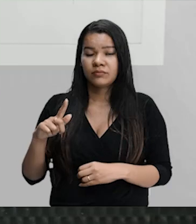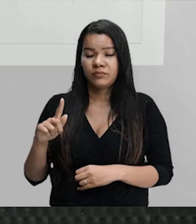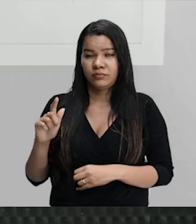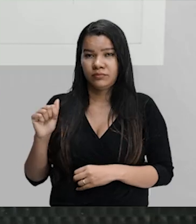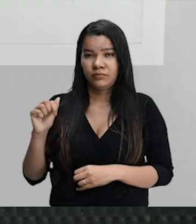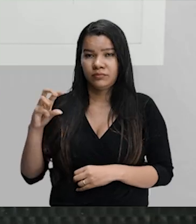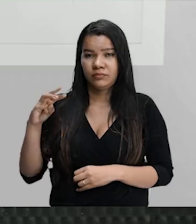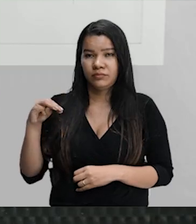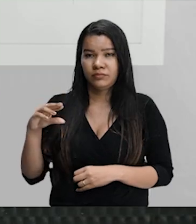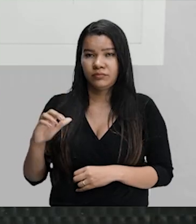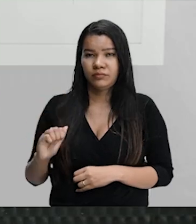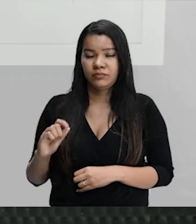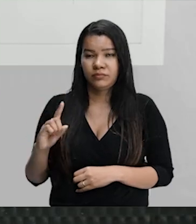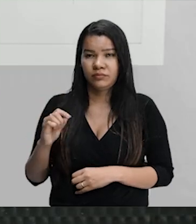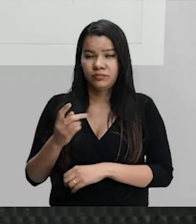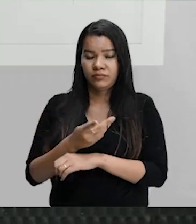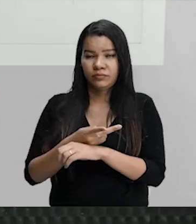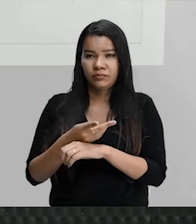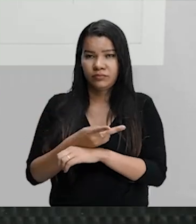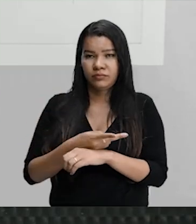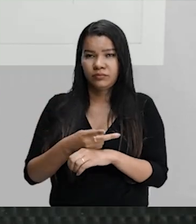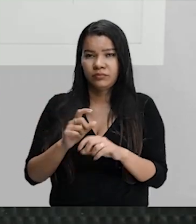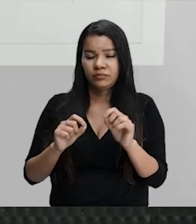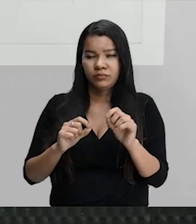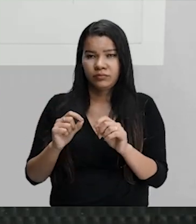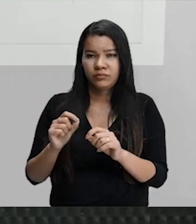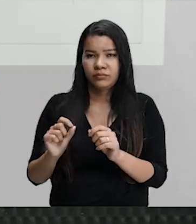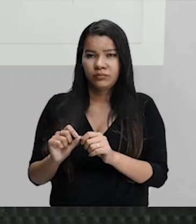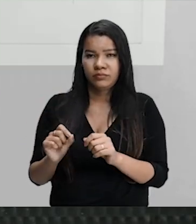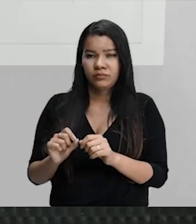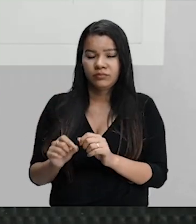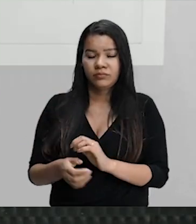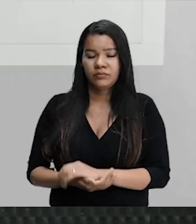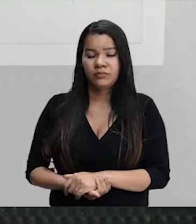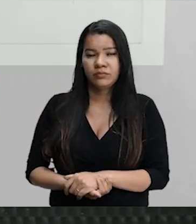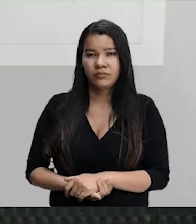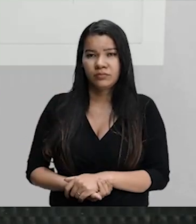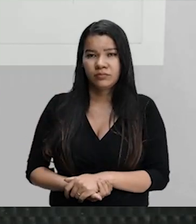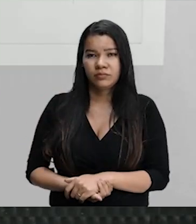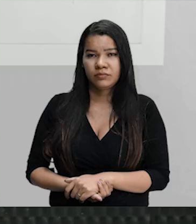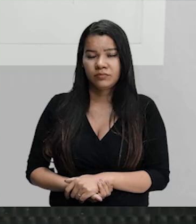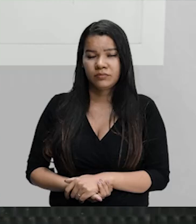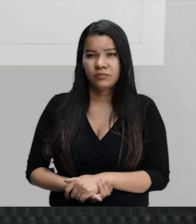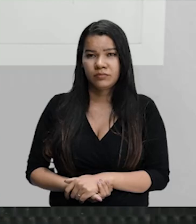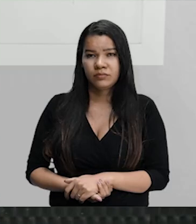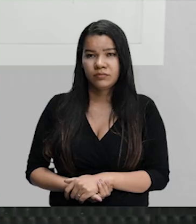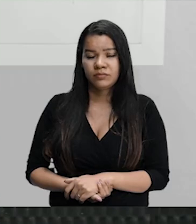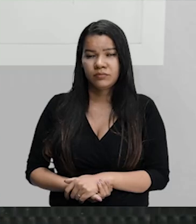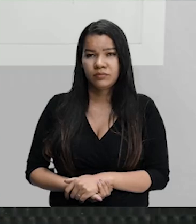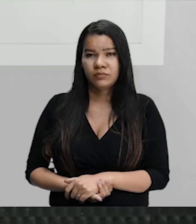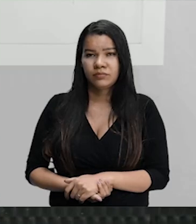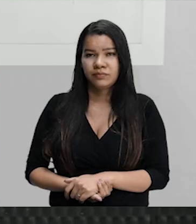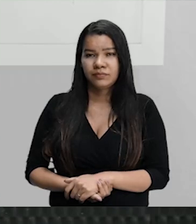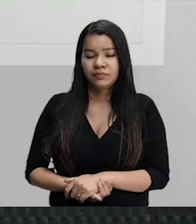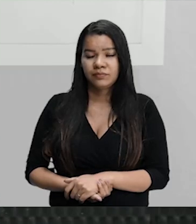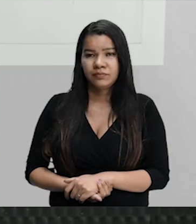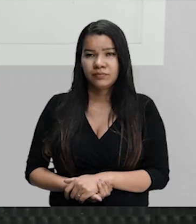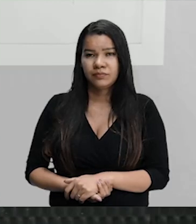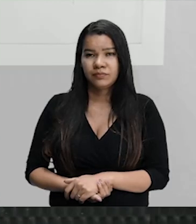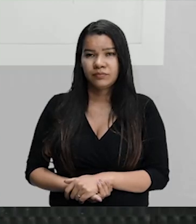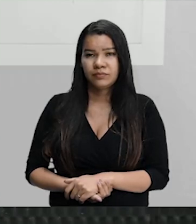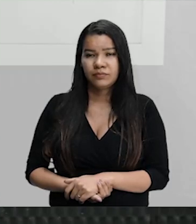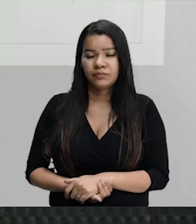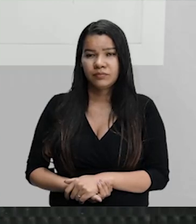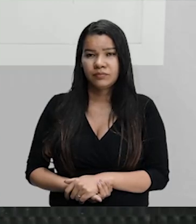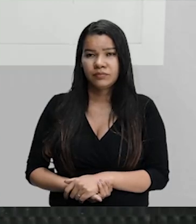gamas também é uma busca, né, que ele faz, né, um dos artifícios que essas partículas fazem, né, que esses núcleos atômicos eles vão